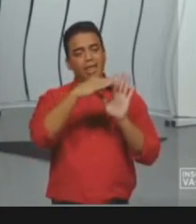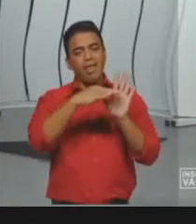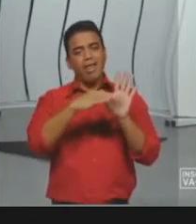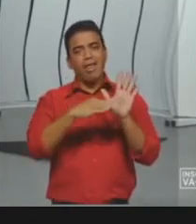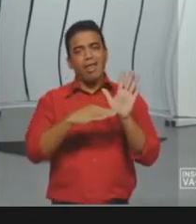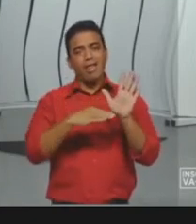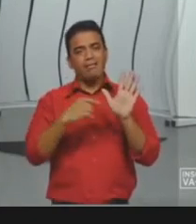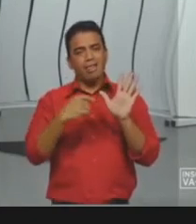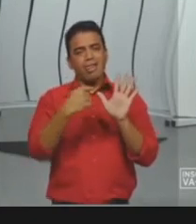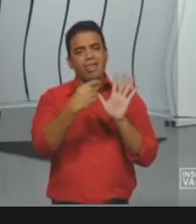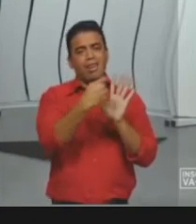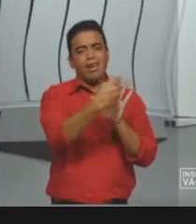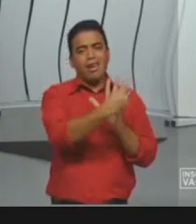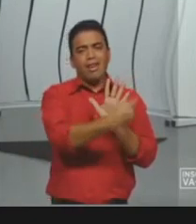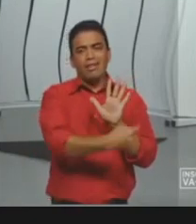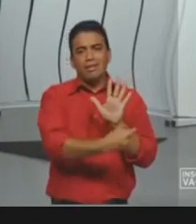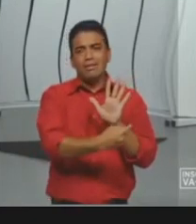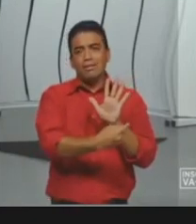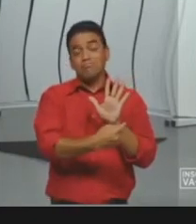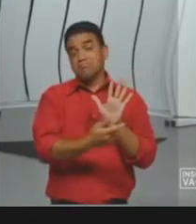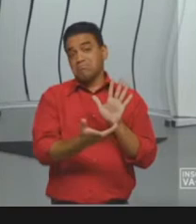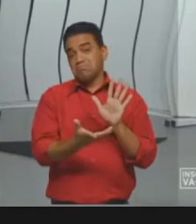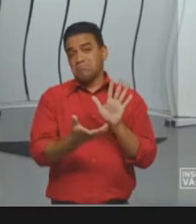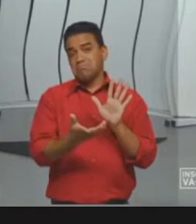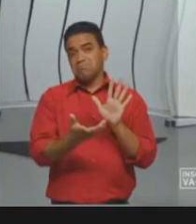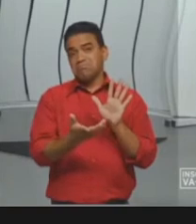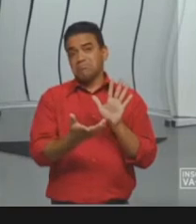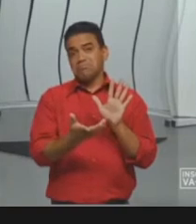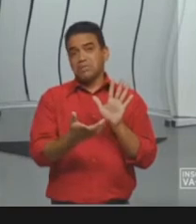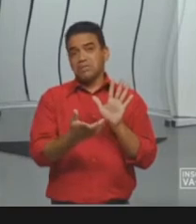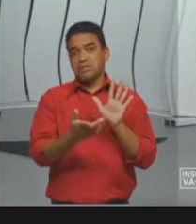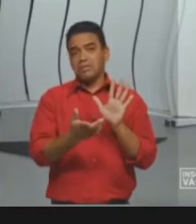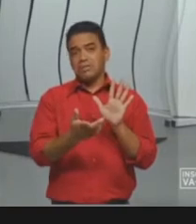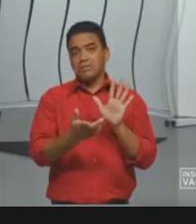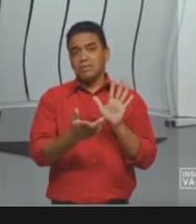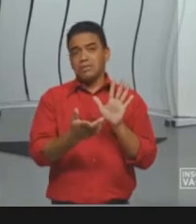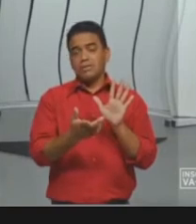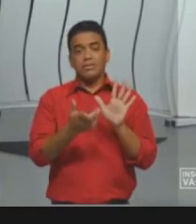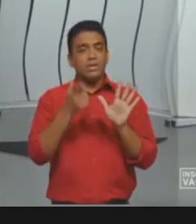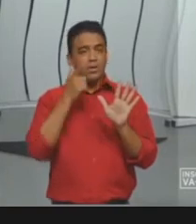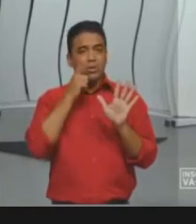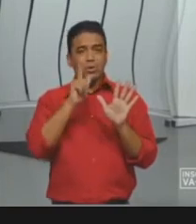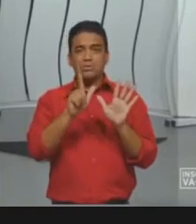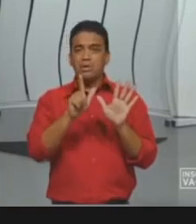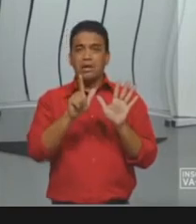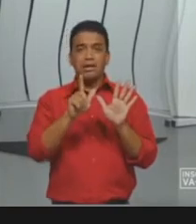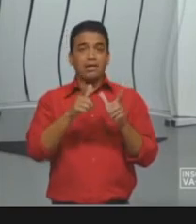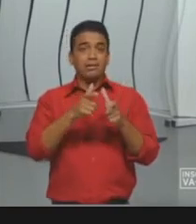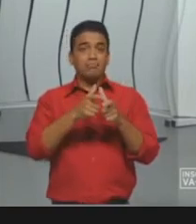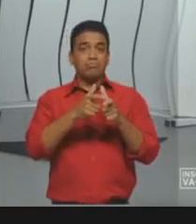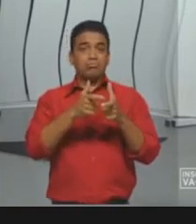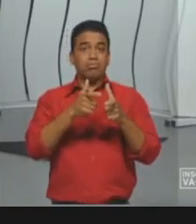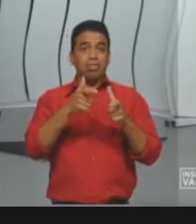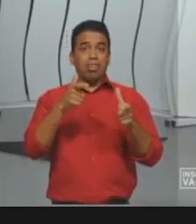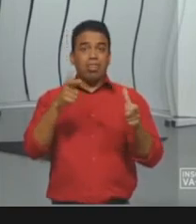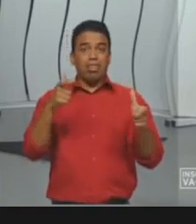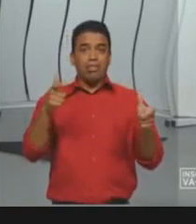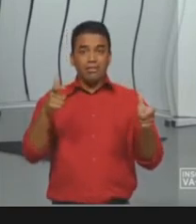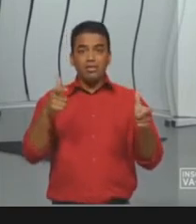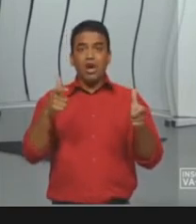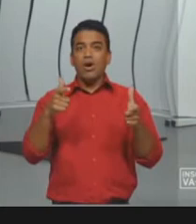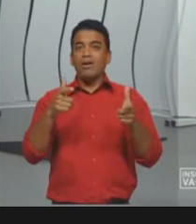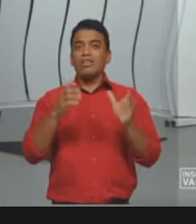nessa classificação, você vai tendo uma categoria muito grande, dentro dela várias categorias